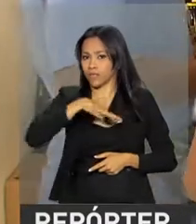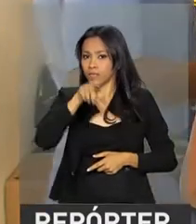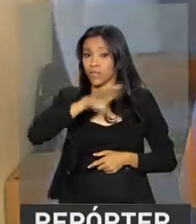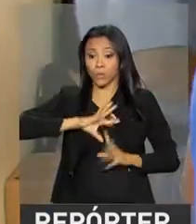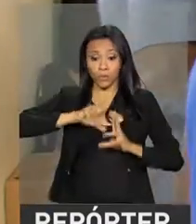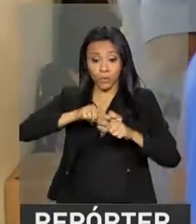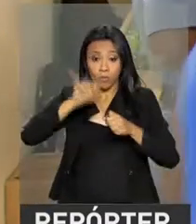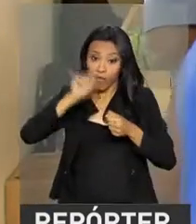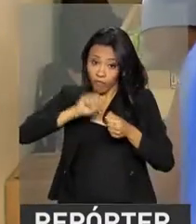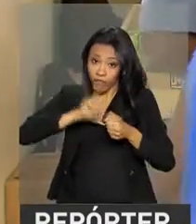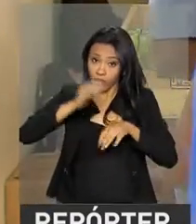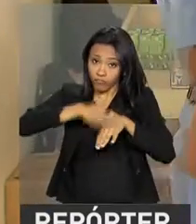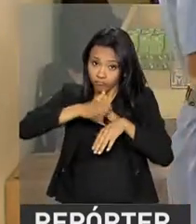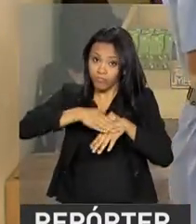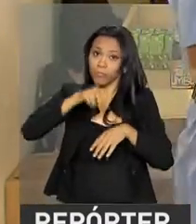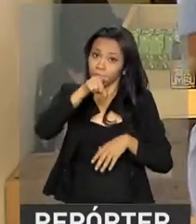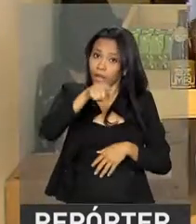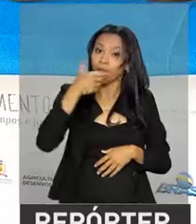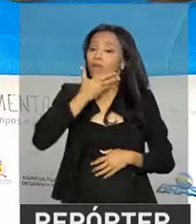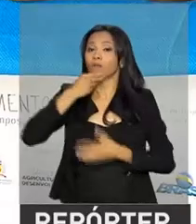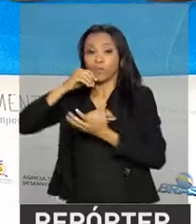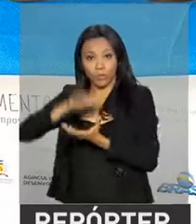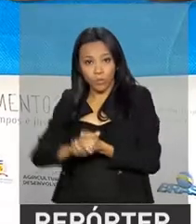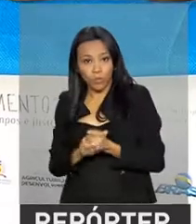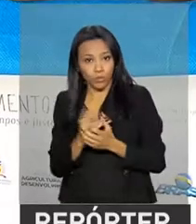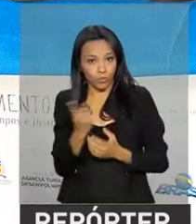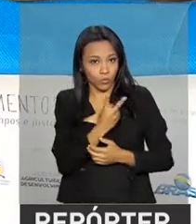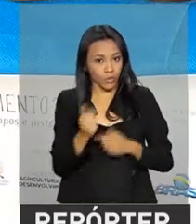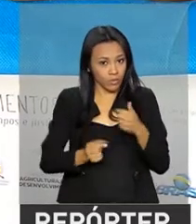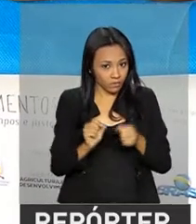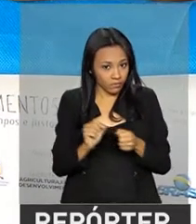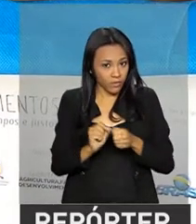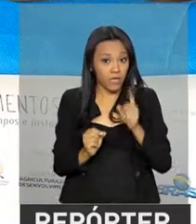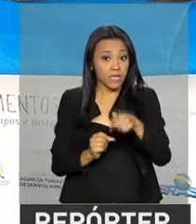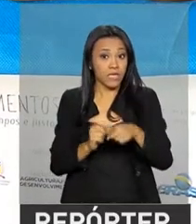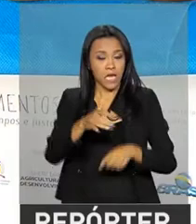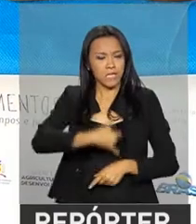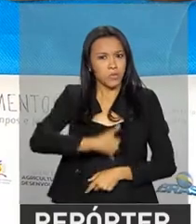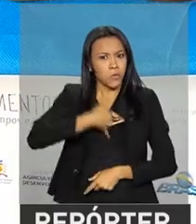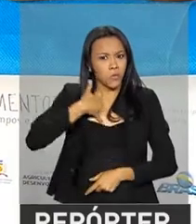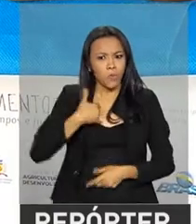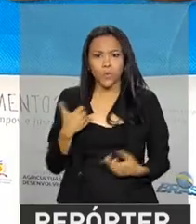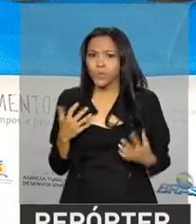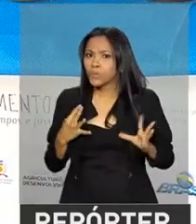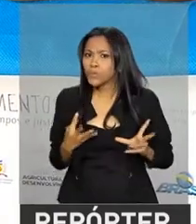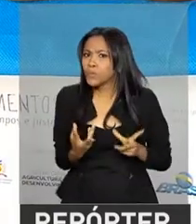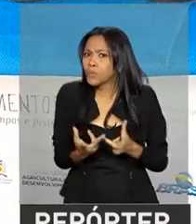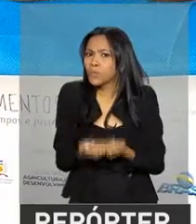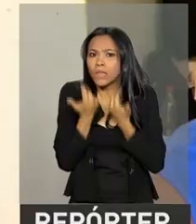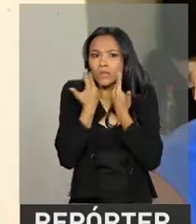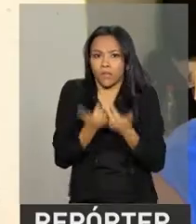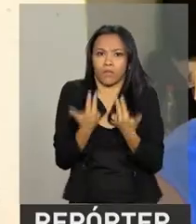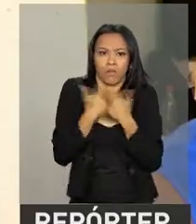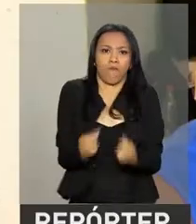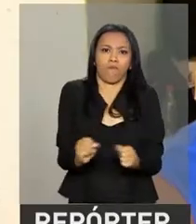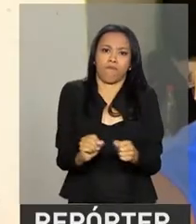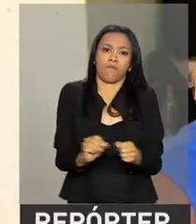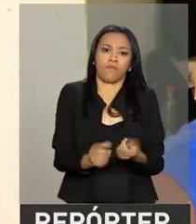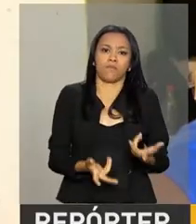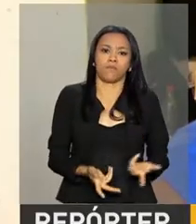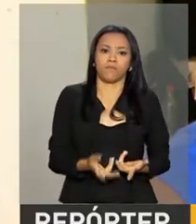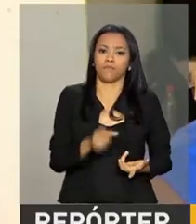por ela e pelo marido. E o grande orgulho dessa produtora é que é tudo feito de maneira natural. Não pronta com